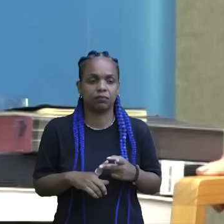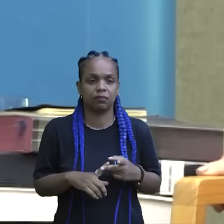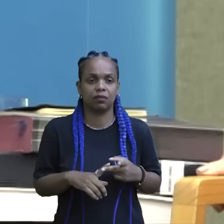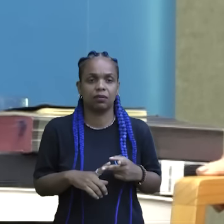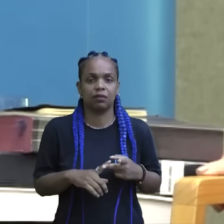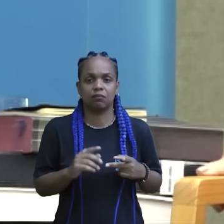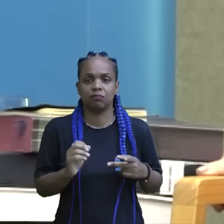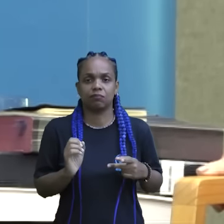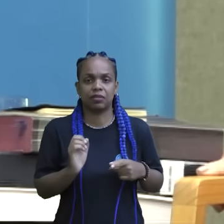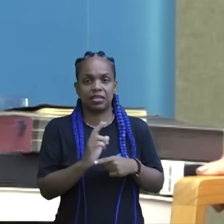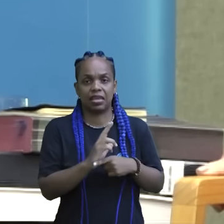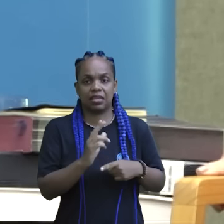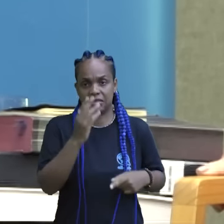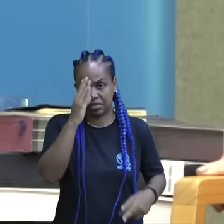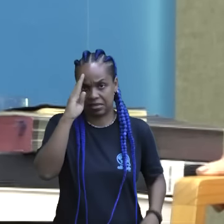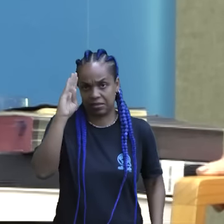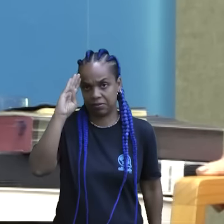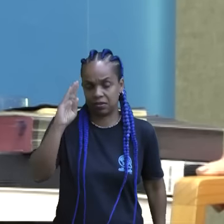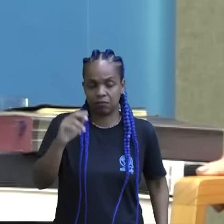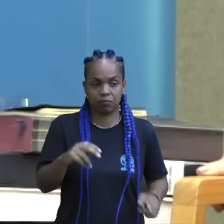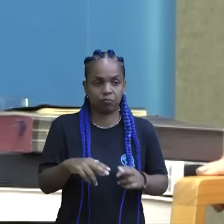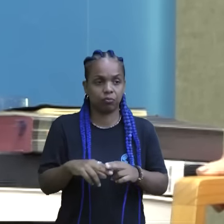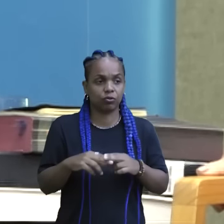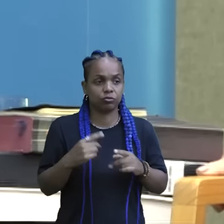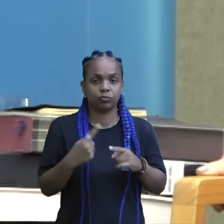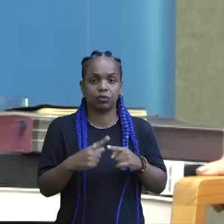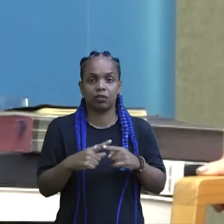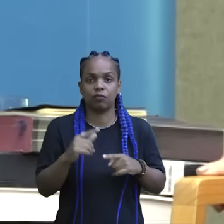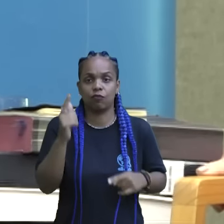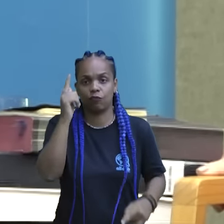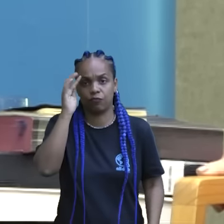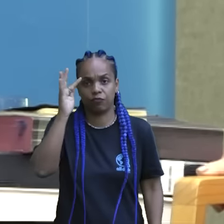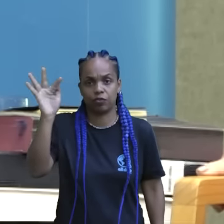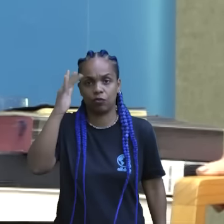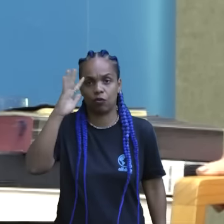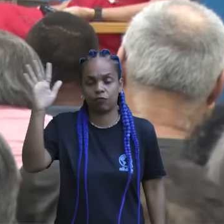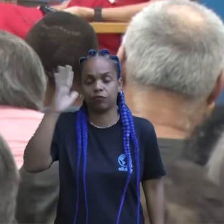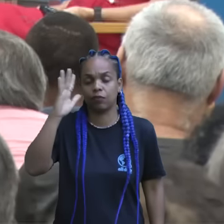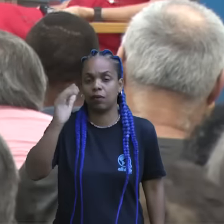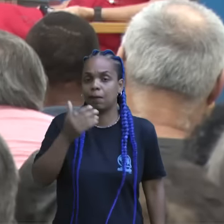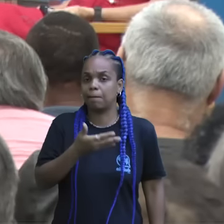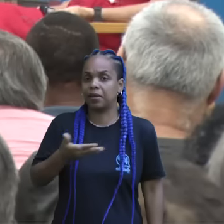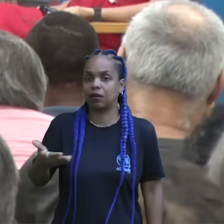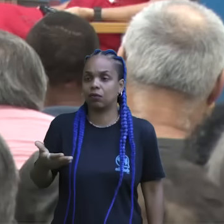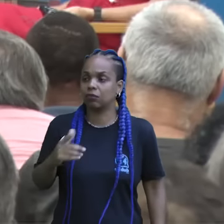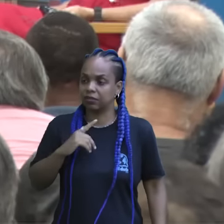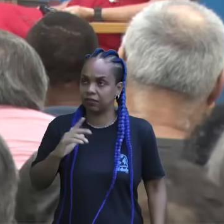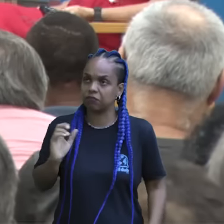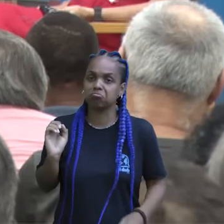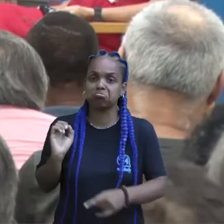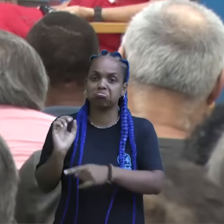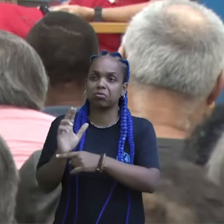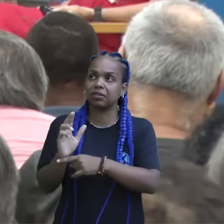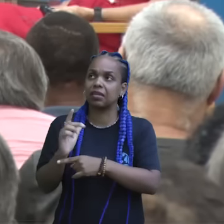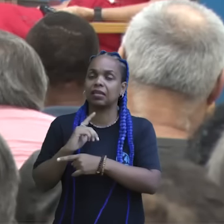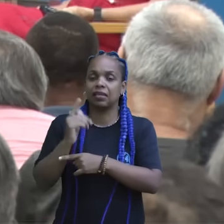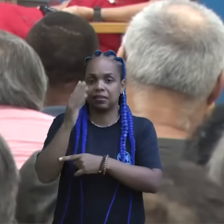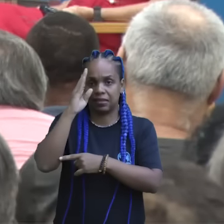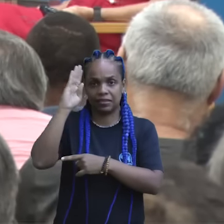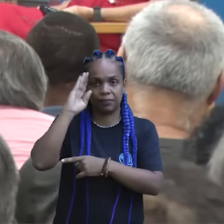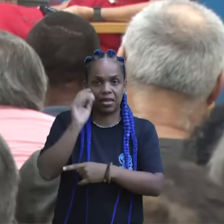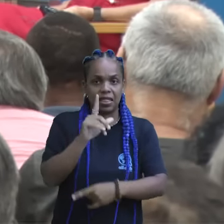Barreto entram na academia e Lima não conseguiu? E tentou 3 vezes. Portanto, era a intenção. E